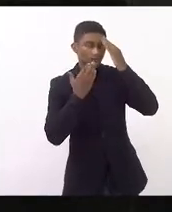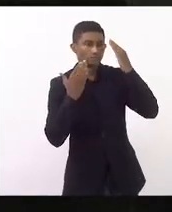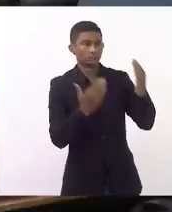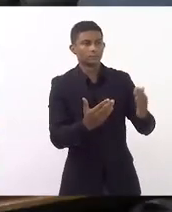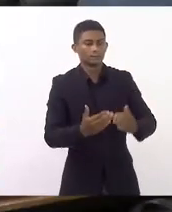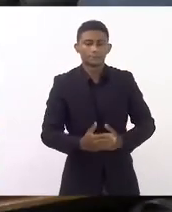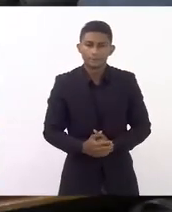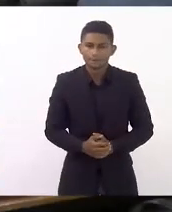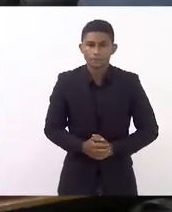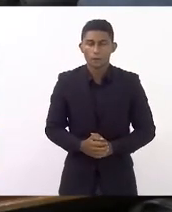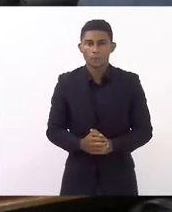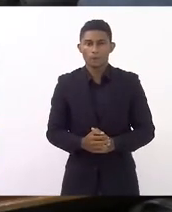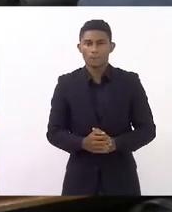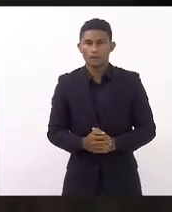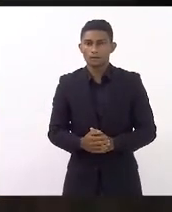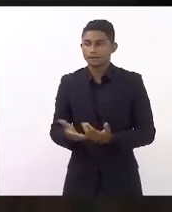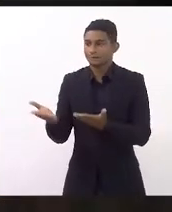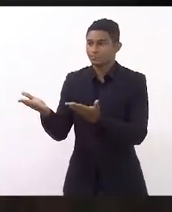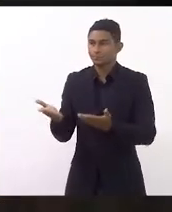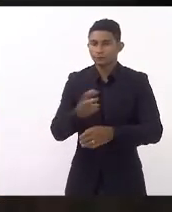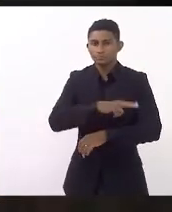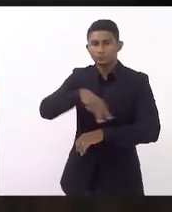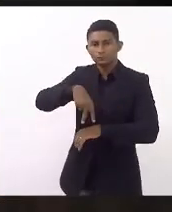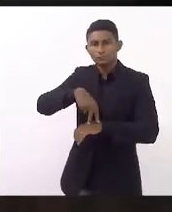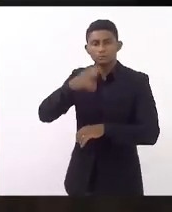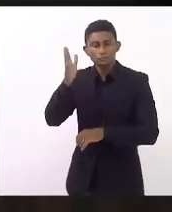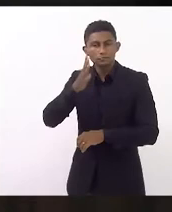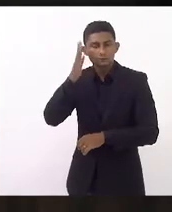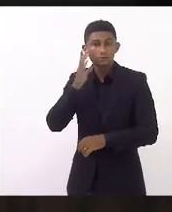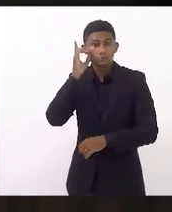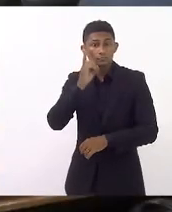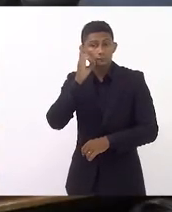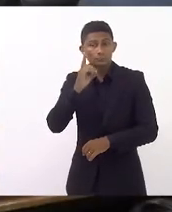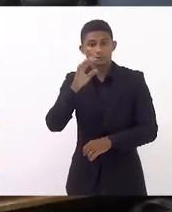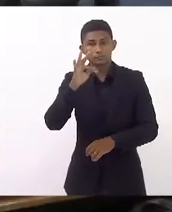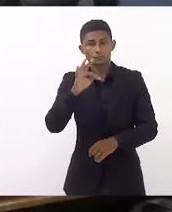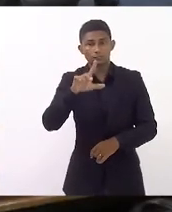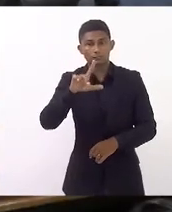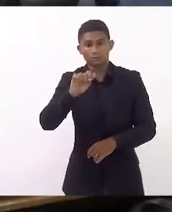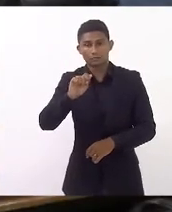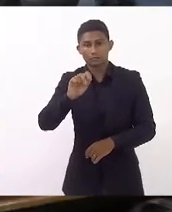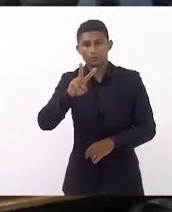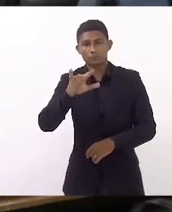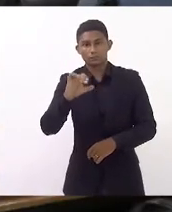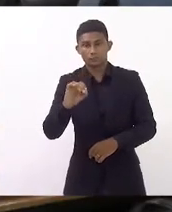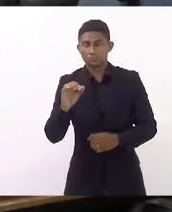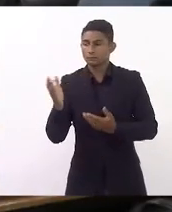presidente. Próximo orador inscrito é o deputado Flávio Serafini.